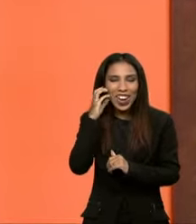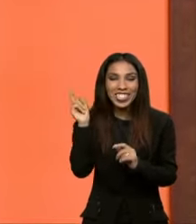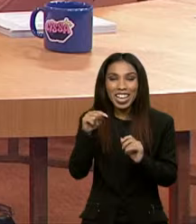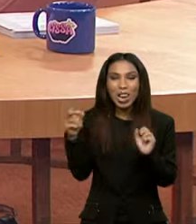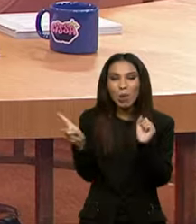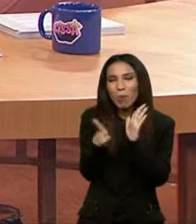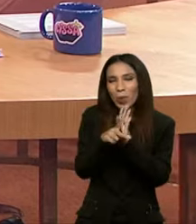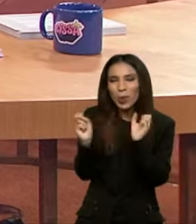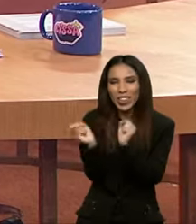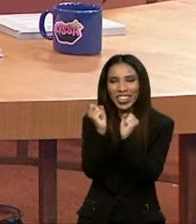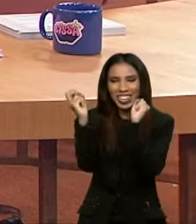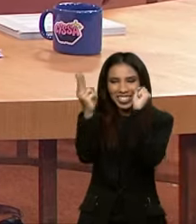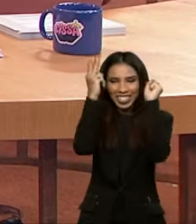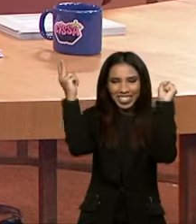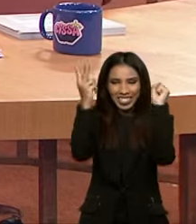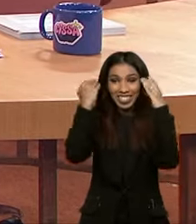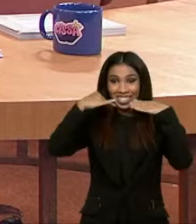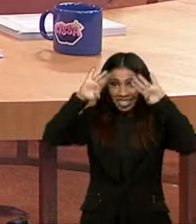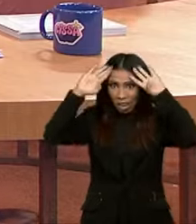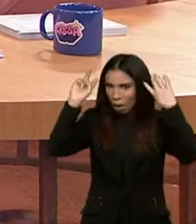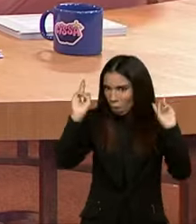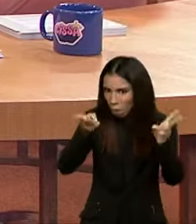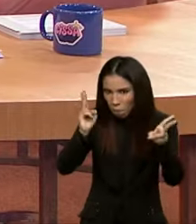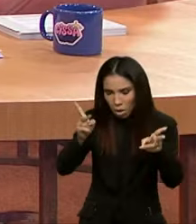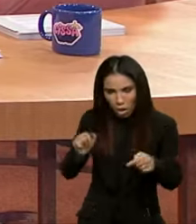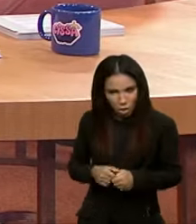encontrar essa moça, eu já vou levar um rosé de vinho.